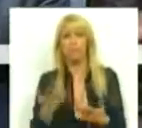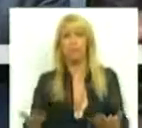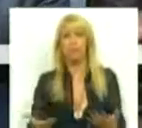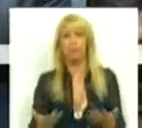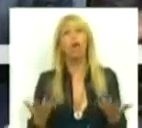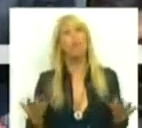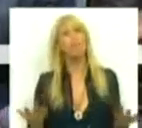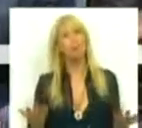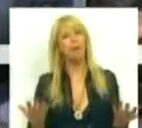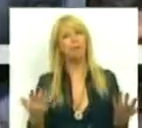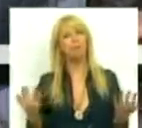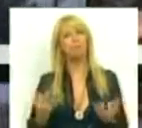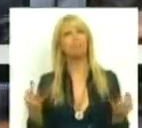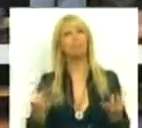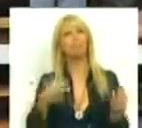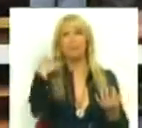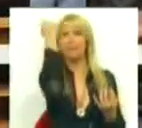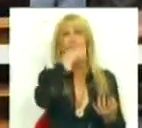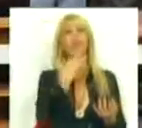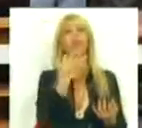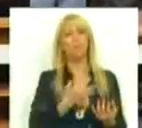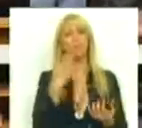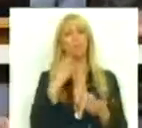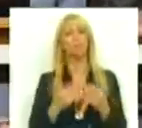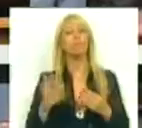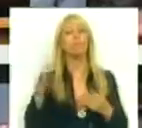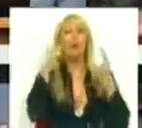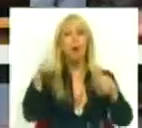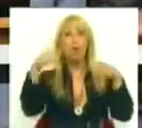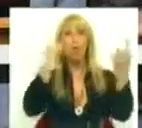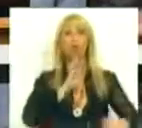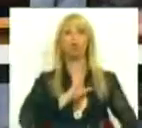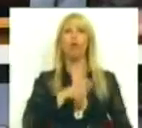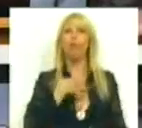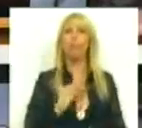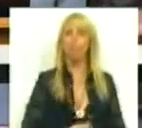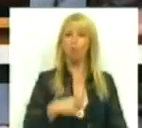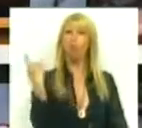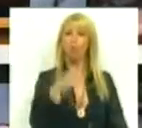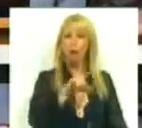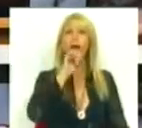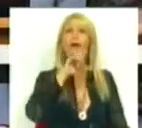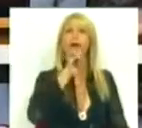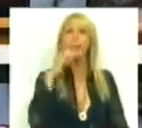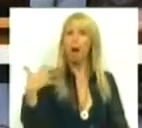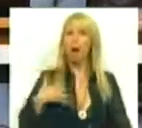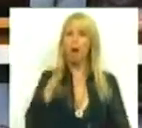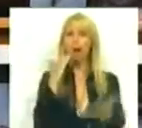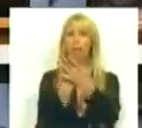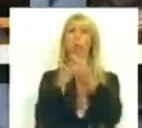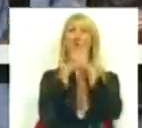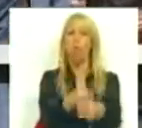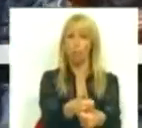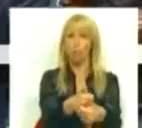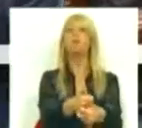temos mais credibilidade e mostramos ao mundo que somos capazes de honrar os nossos compromissos, que